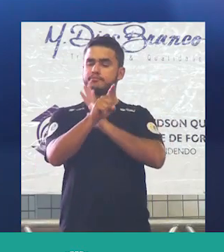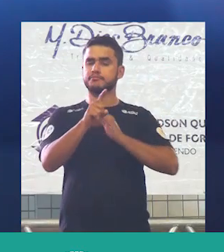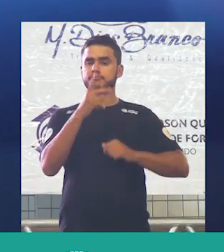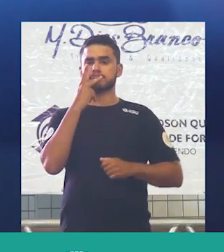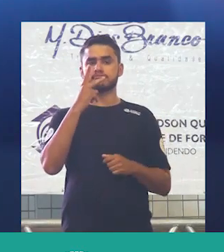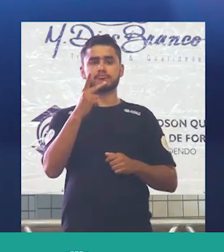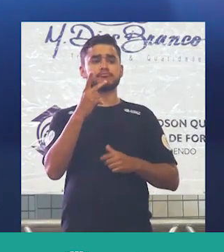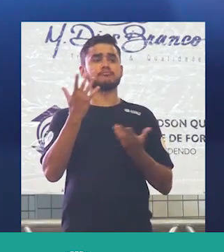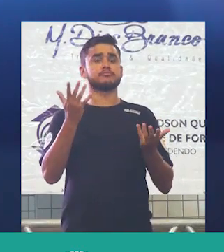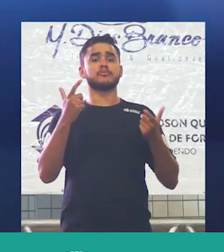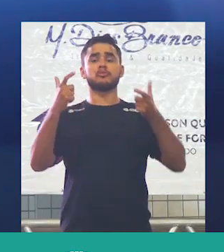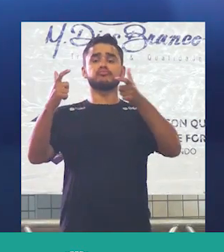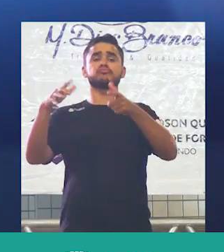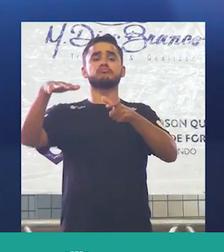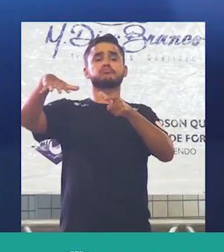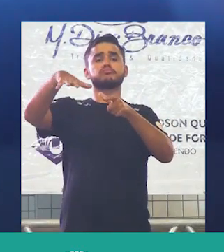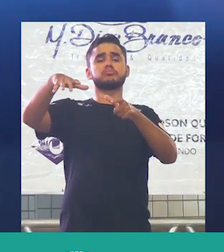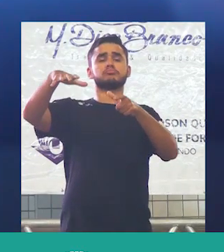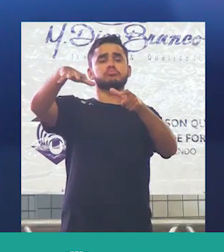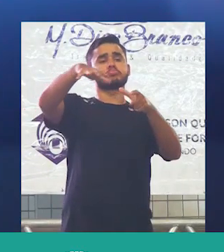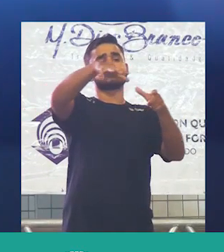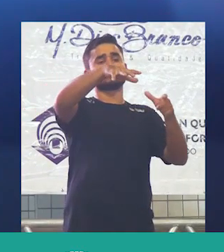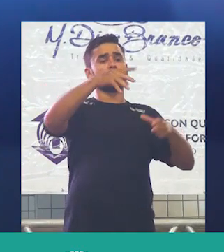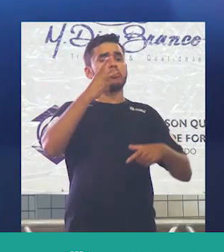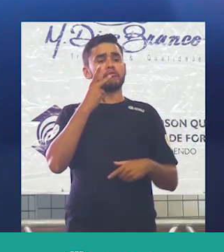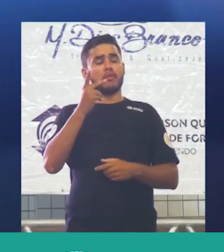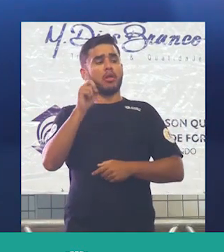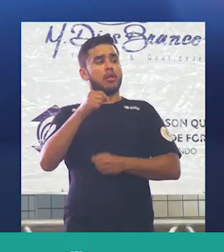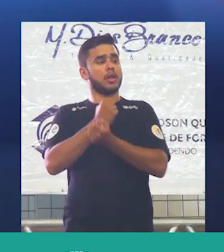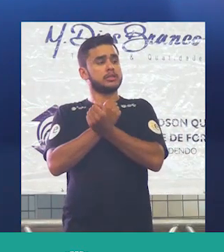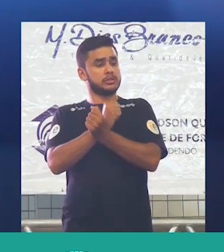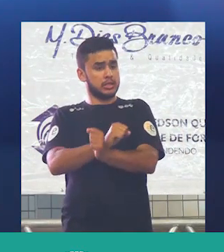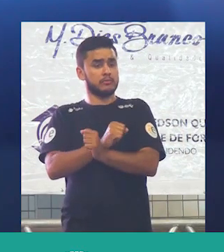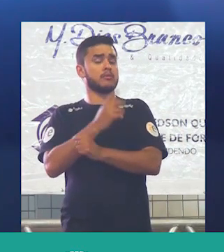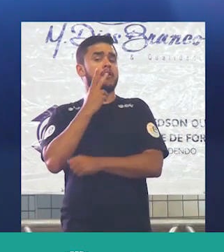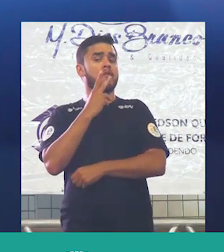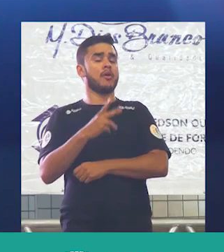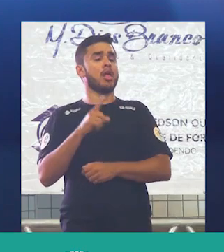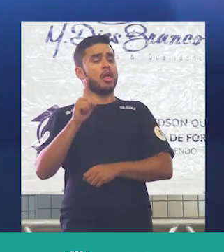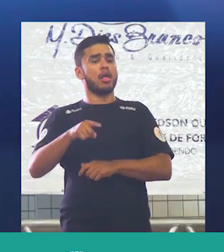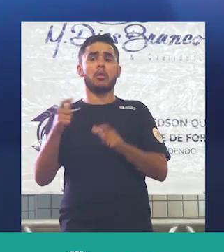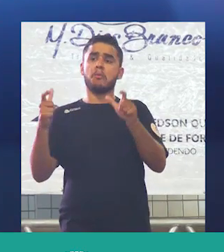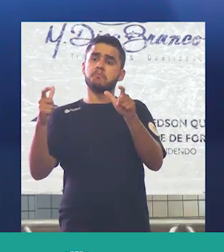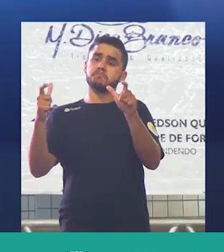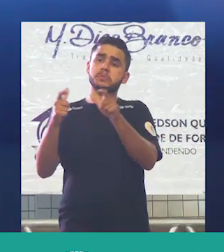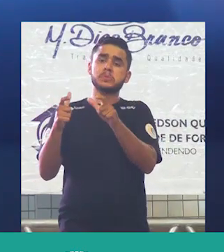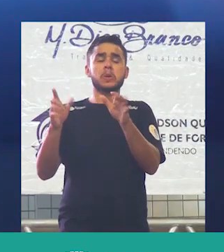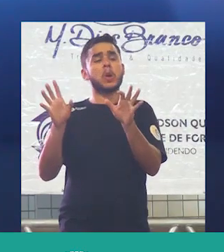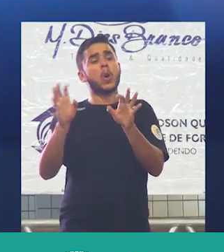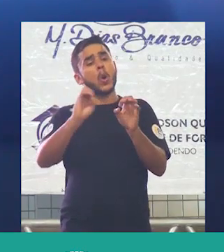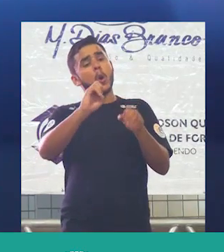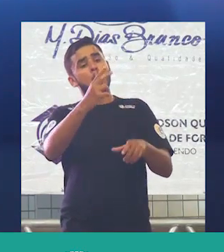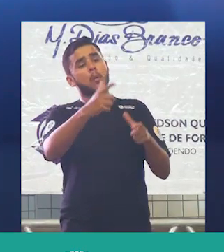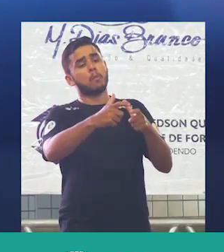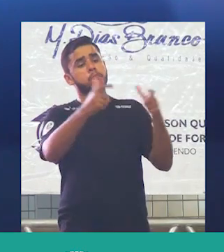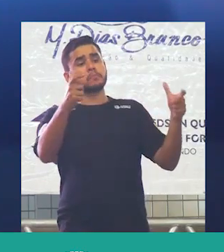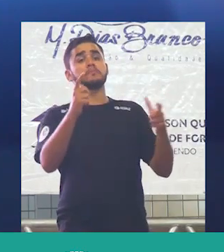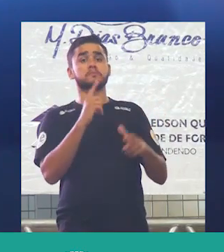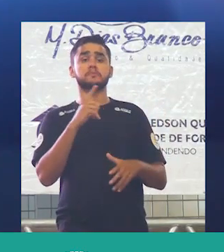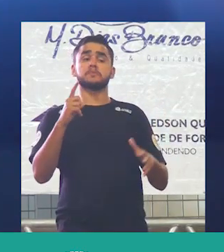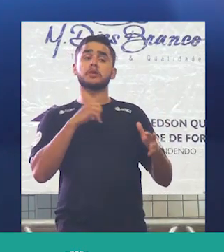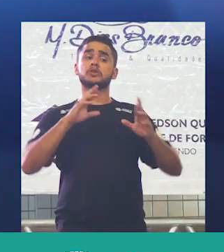de mão de obra escrava teve reflexos políticos importantes no encaminhamento da extinção